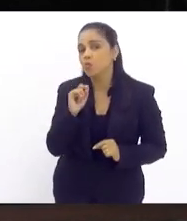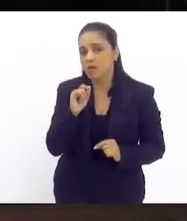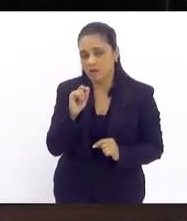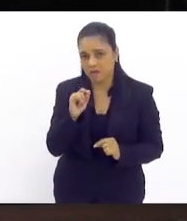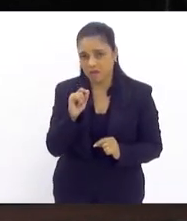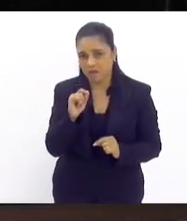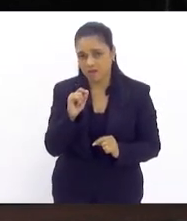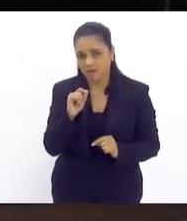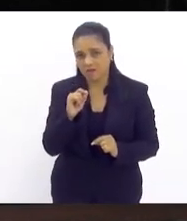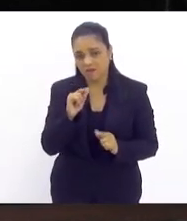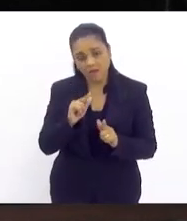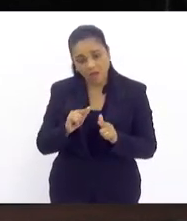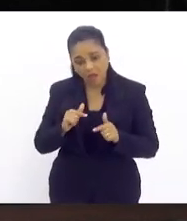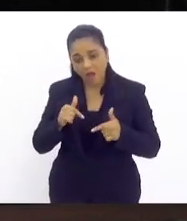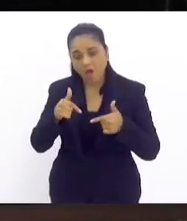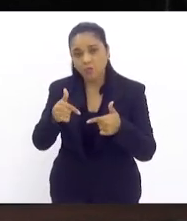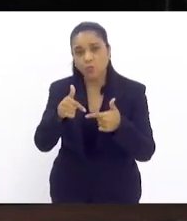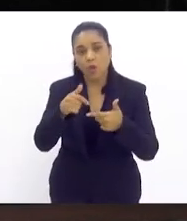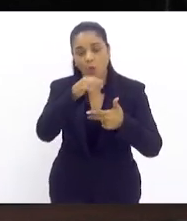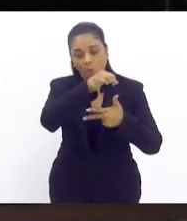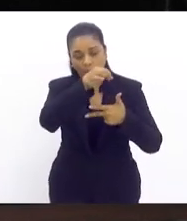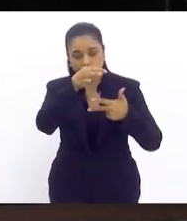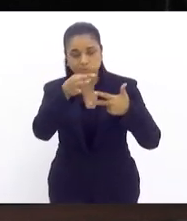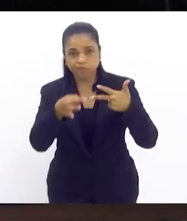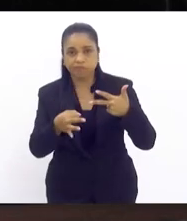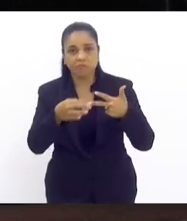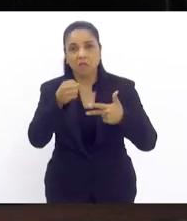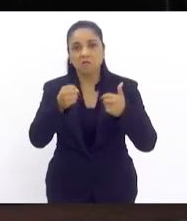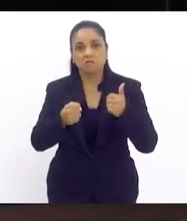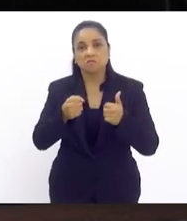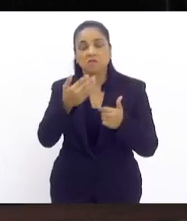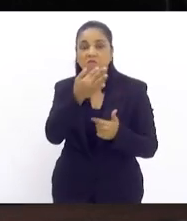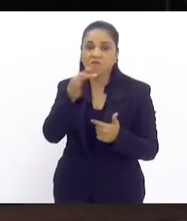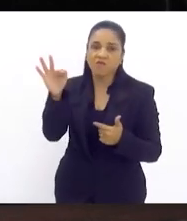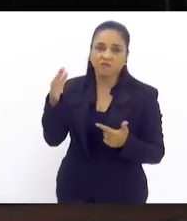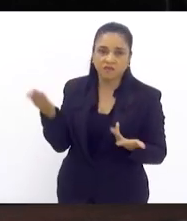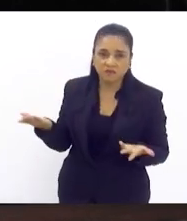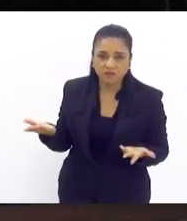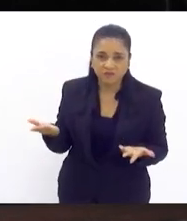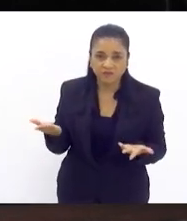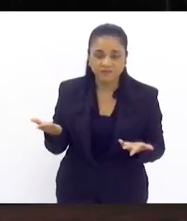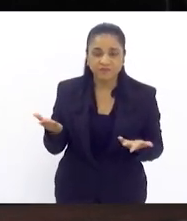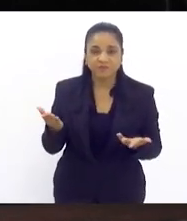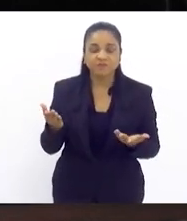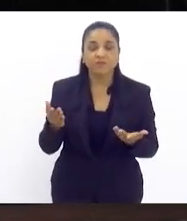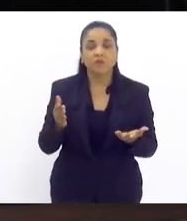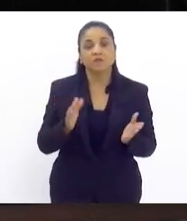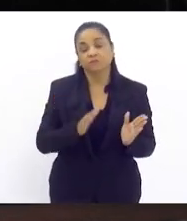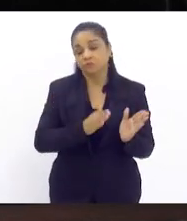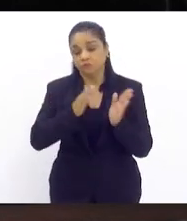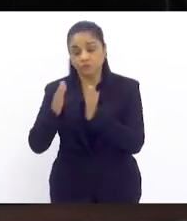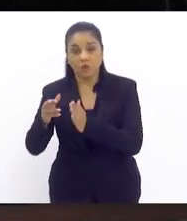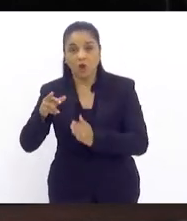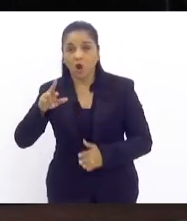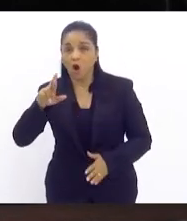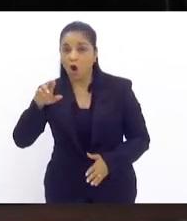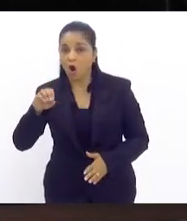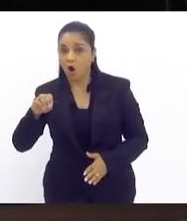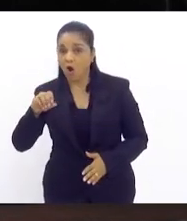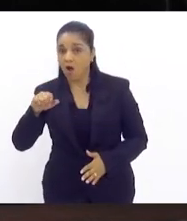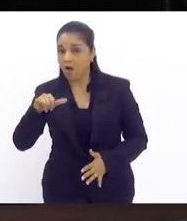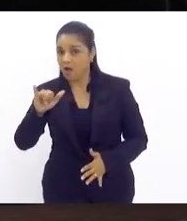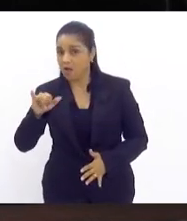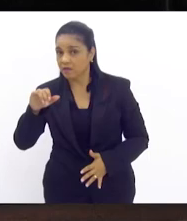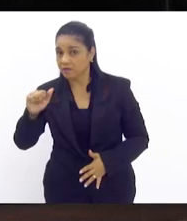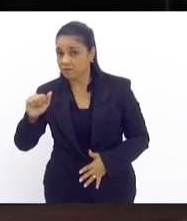à atuação do Poder Executivo do ente federativo. Por outro lado, a questão dos royalties, a gente tem que se